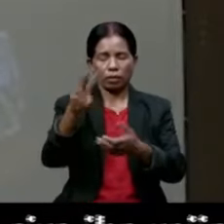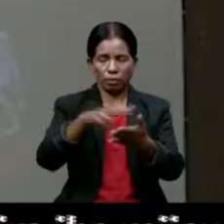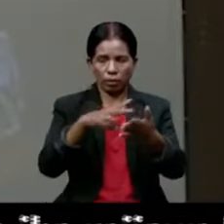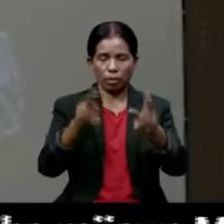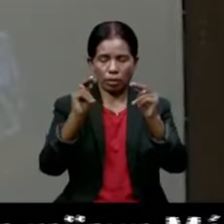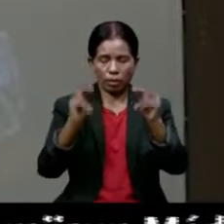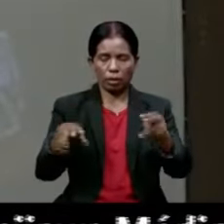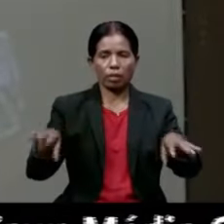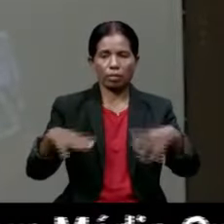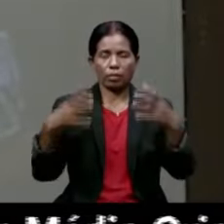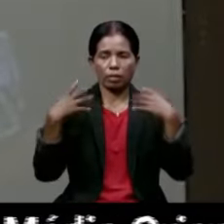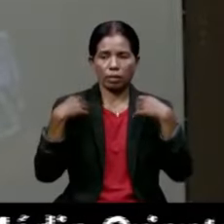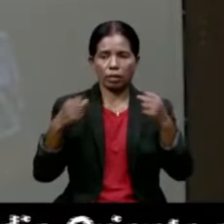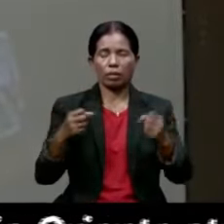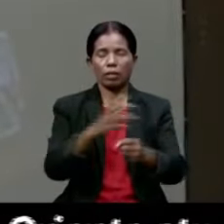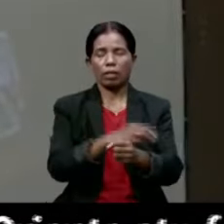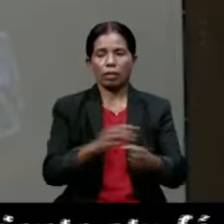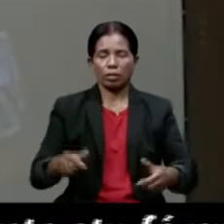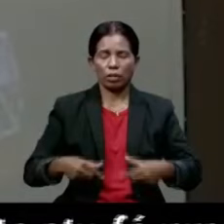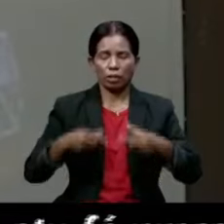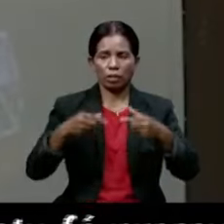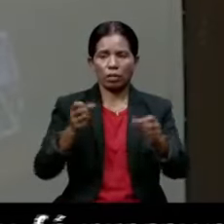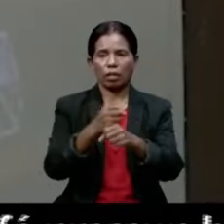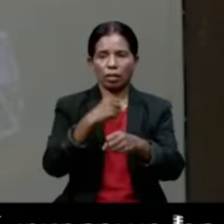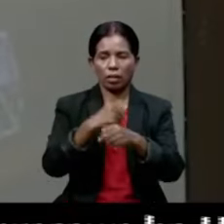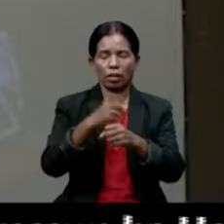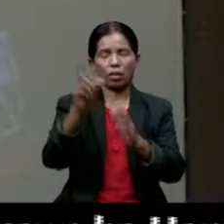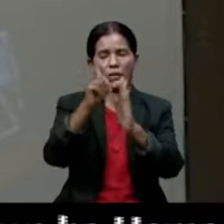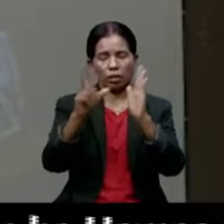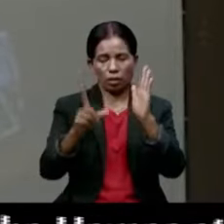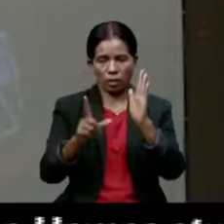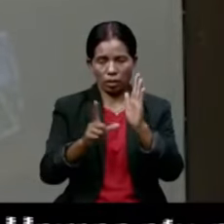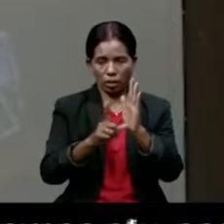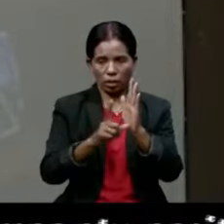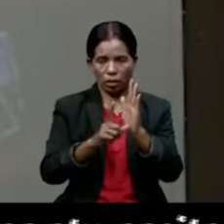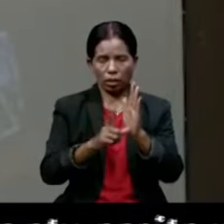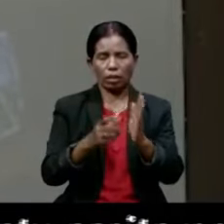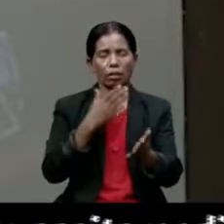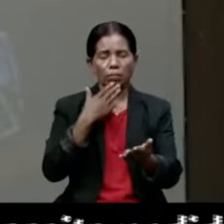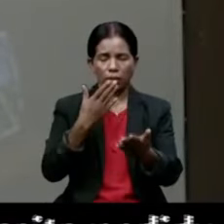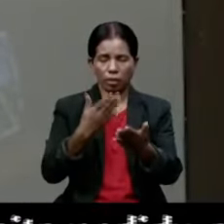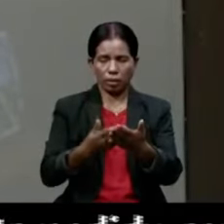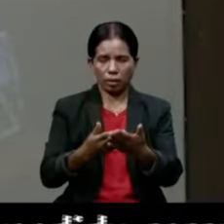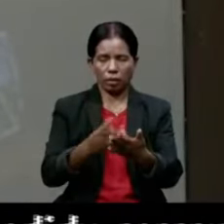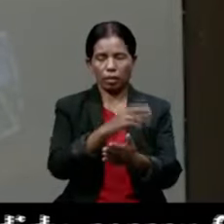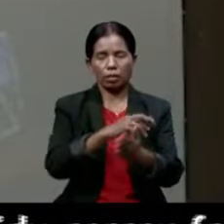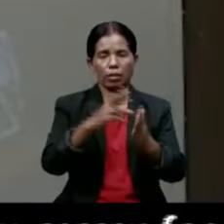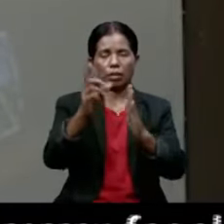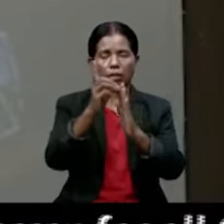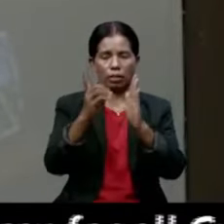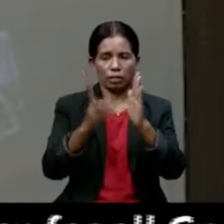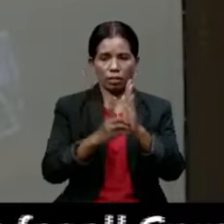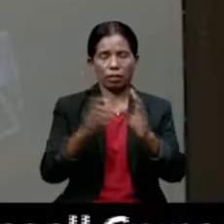reforçar através fazer uma lei esta lei é que pode nos orientar à